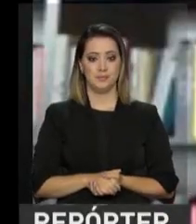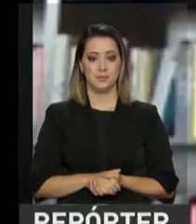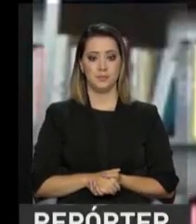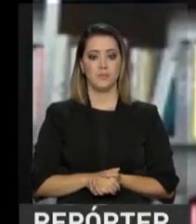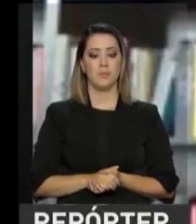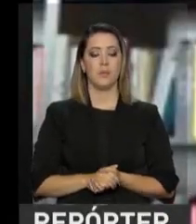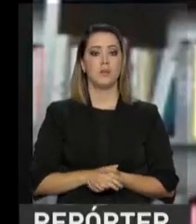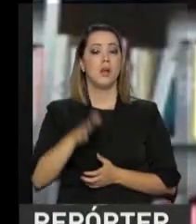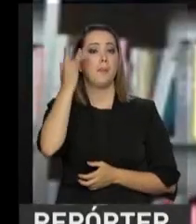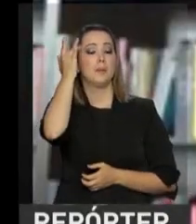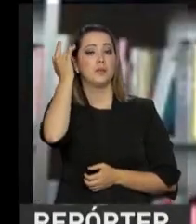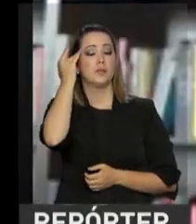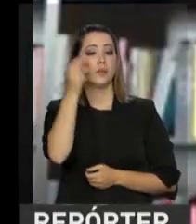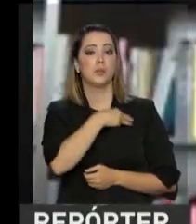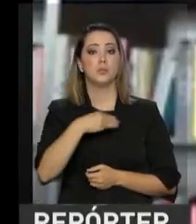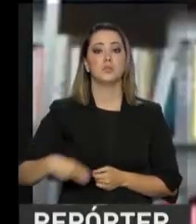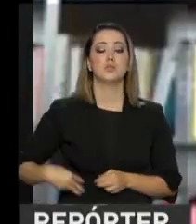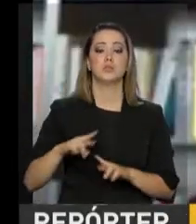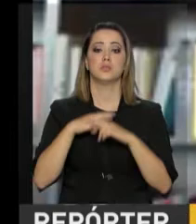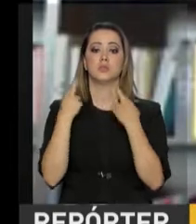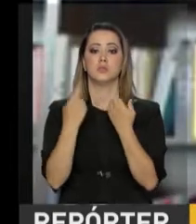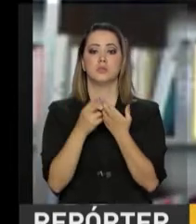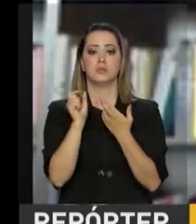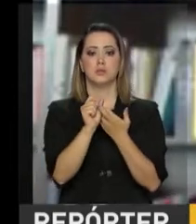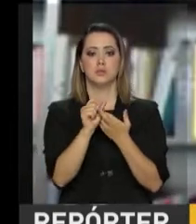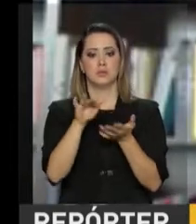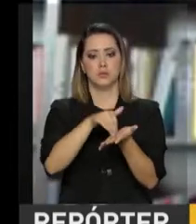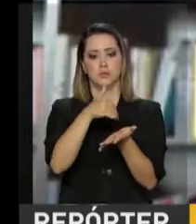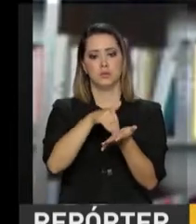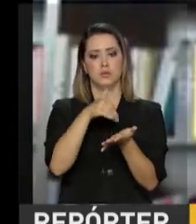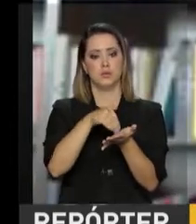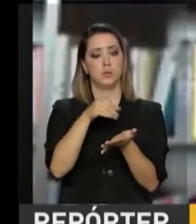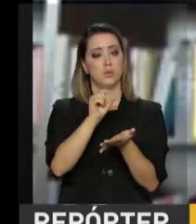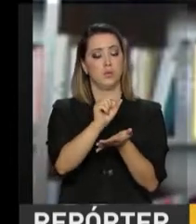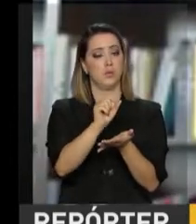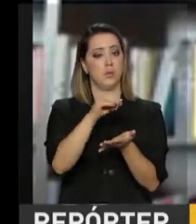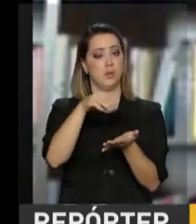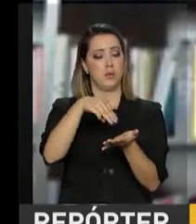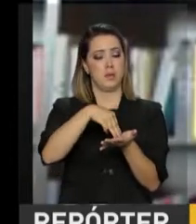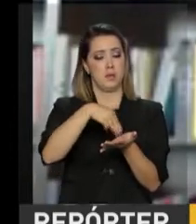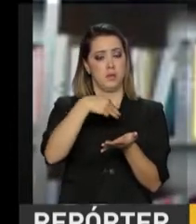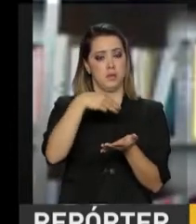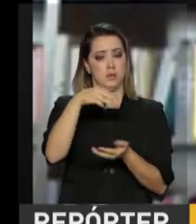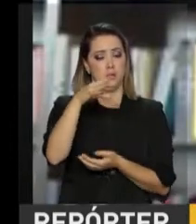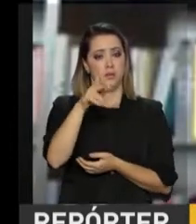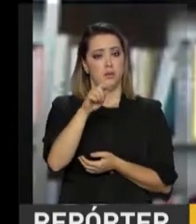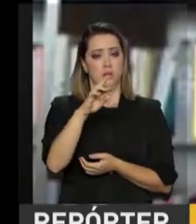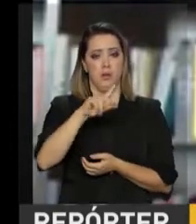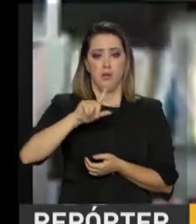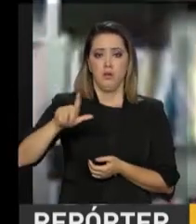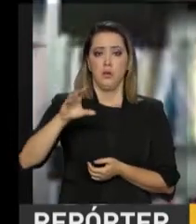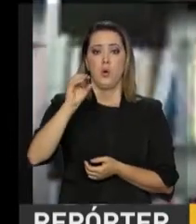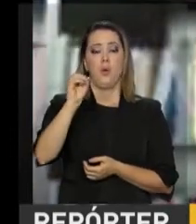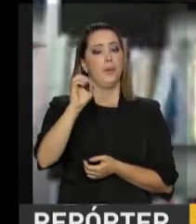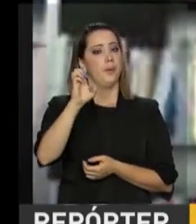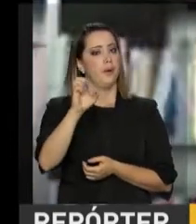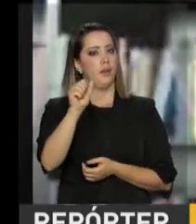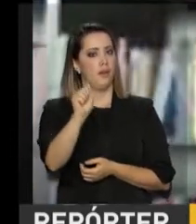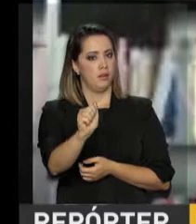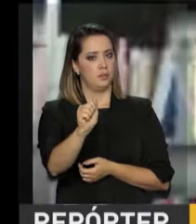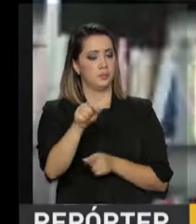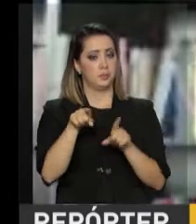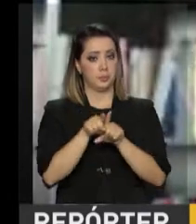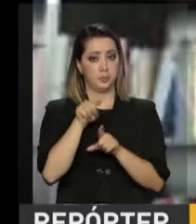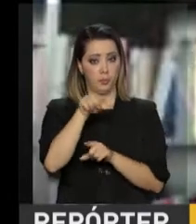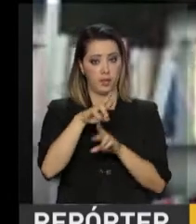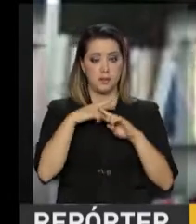Olha, amanhã o ministro ele se reúne com o secretário-geral da Organização dos Estados Americanos, OEA, Luiz Almagro.